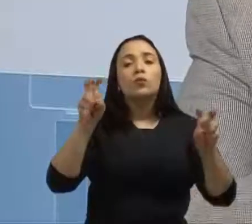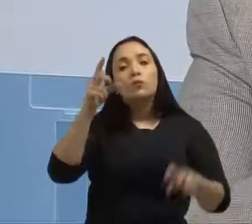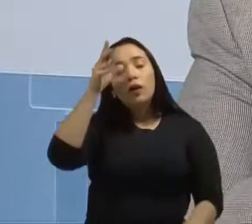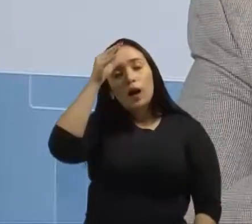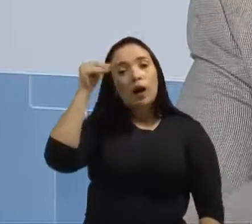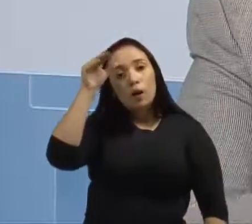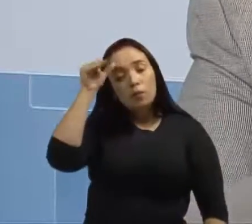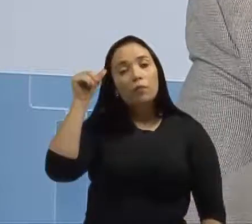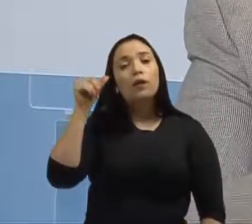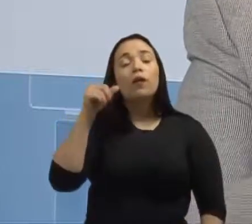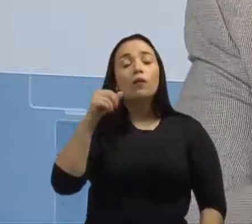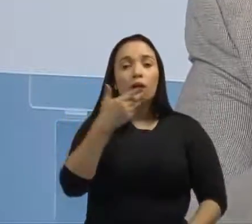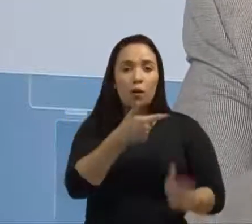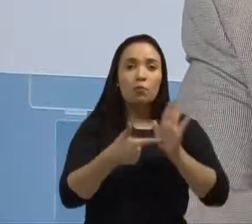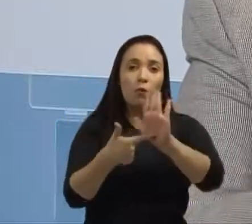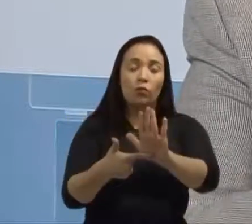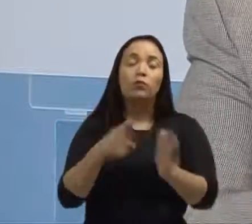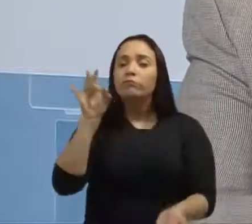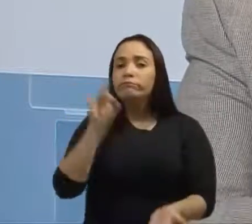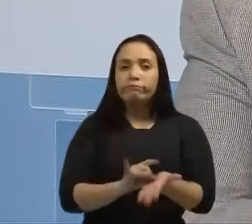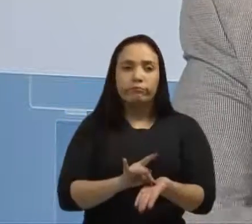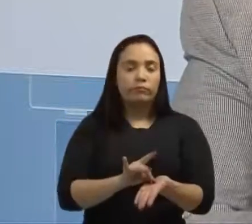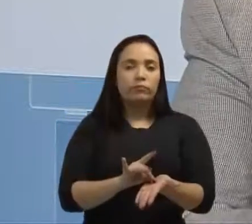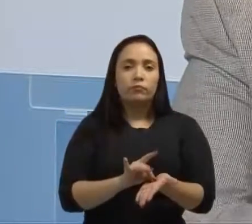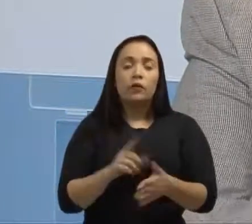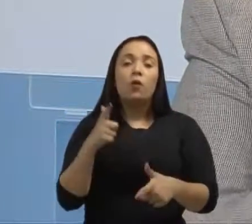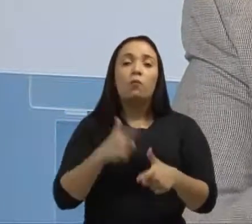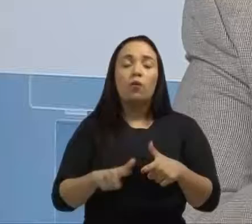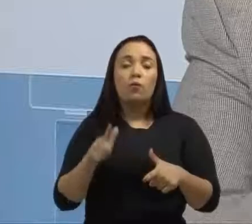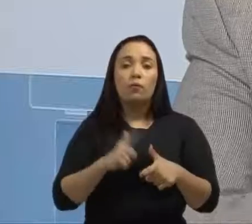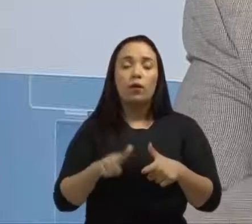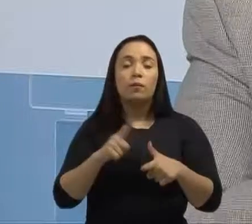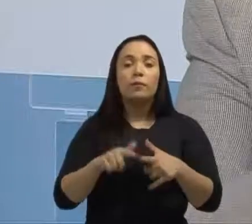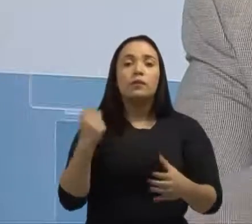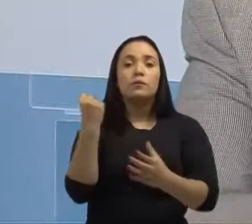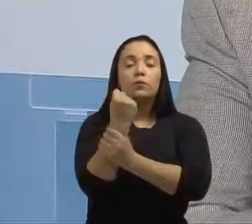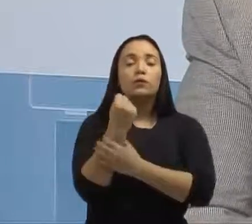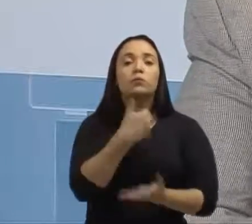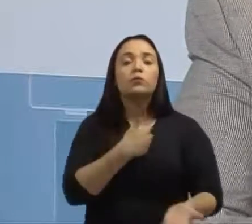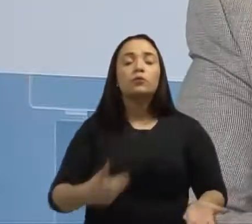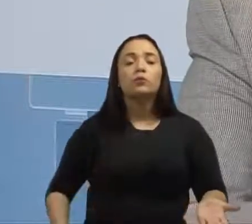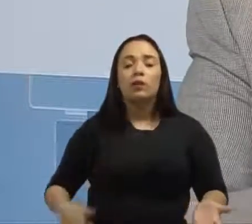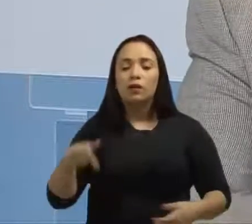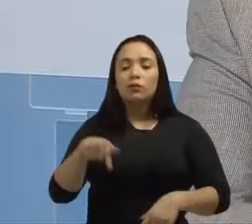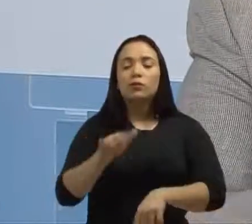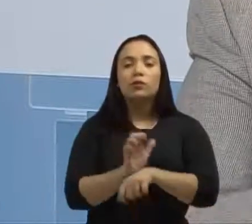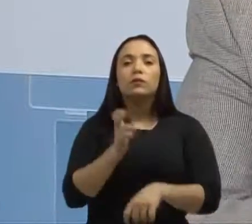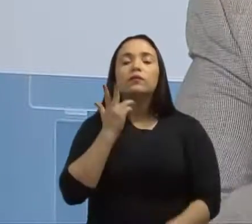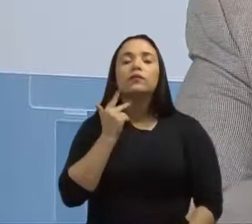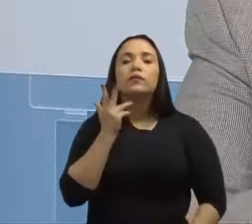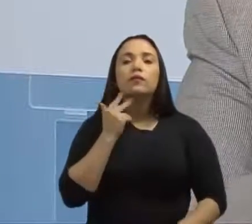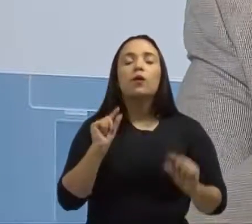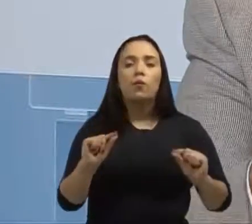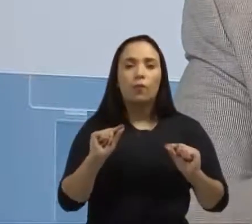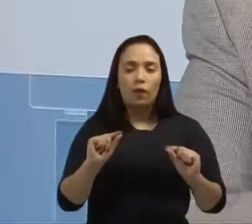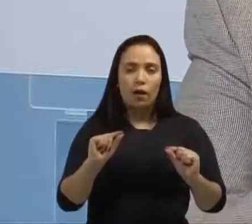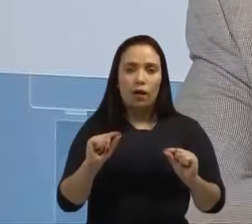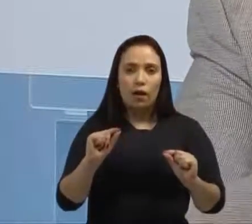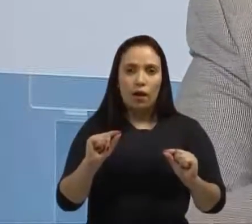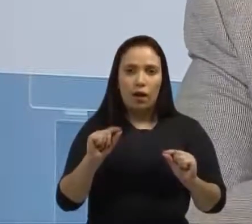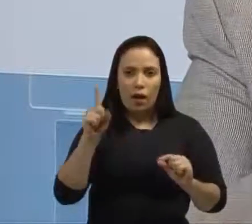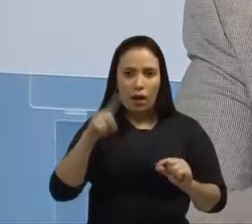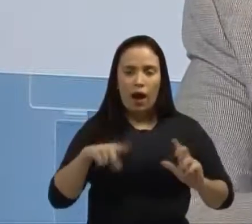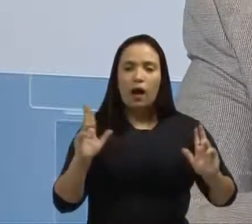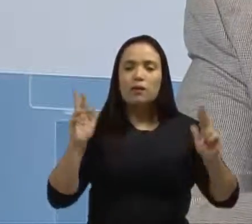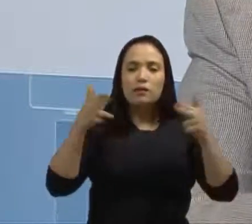não é um pensamento, é um fato, é uma realidade. O problema da segurança pública do nosso estado não é um problema de segurança pública de quem está